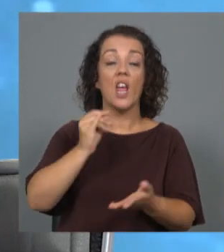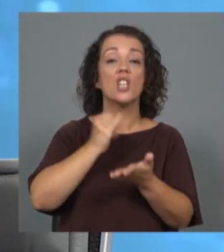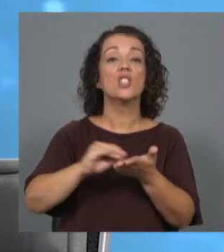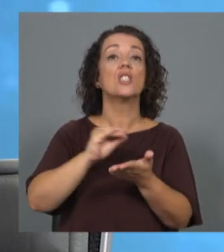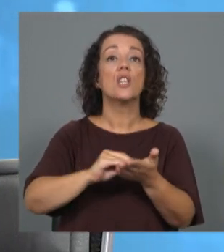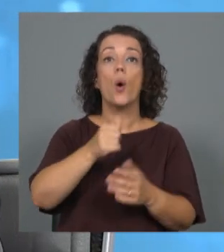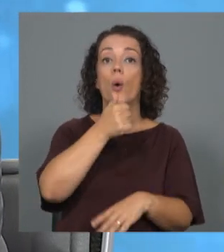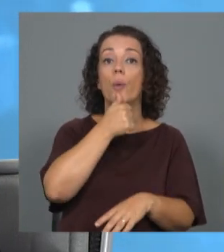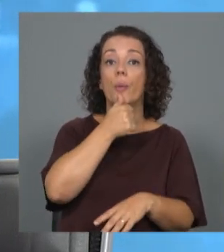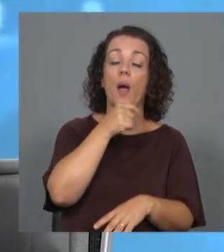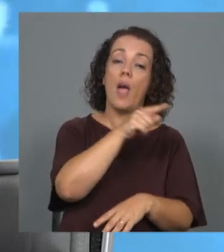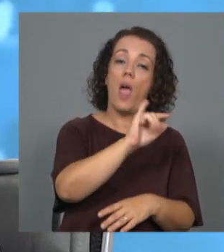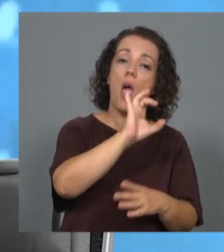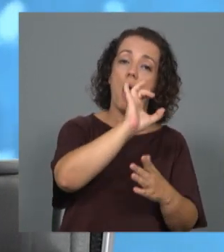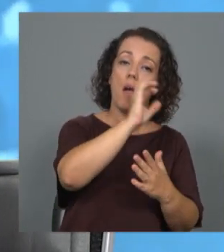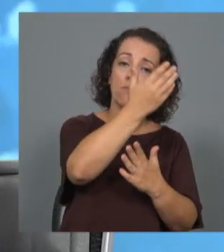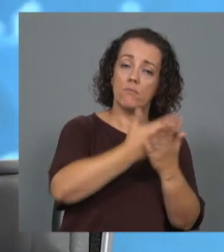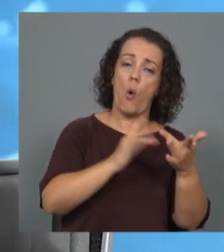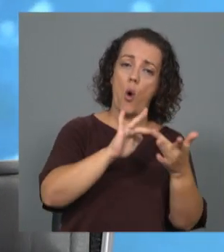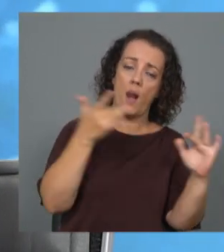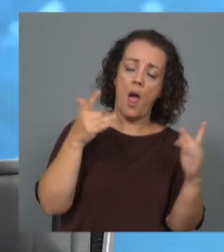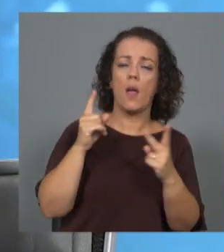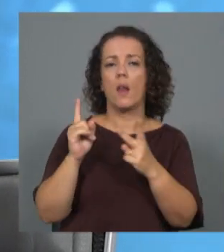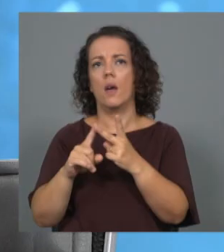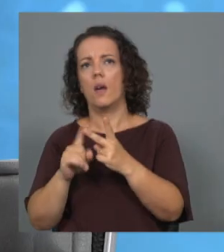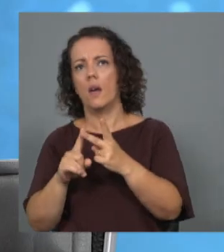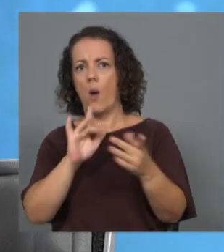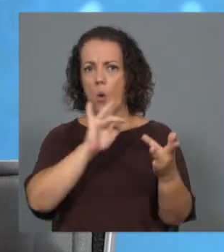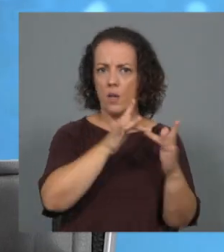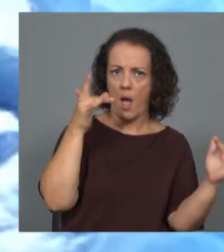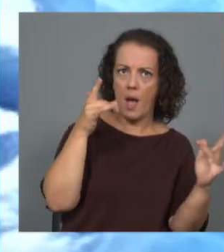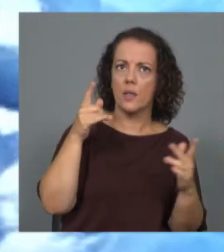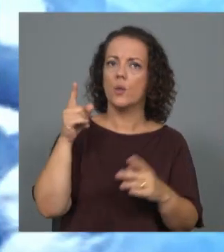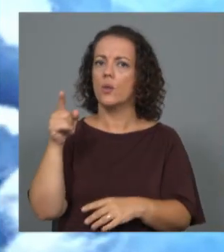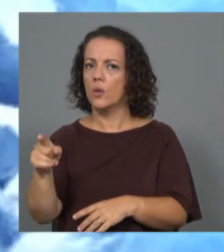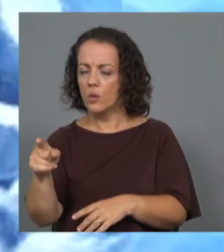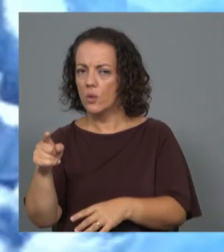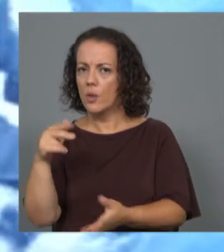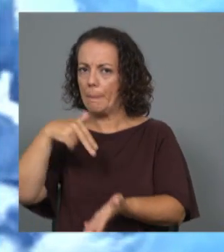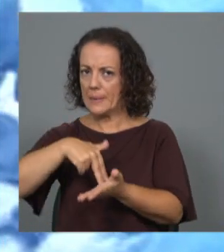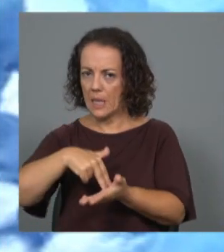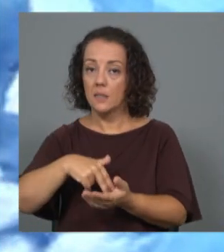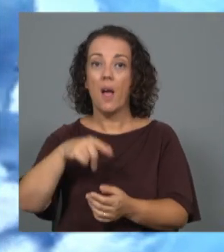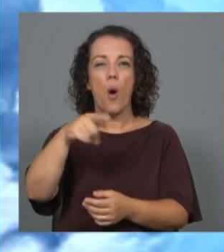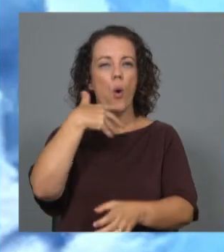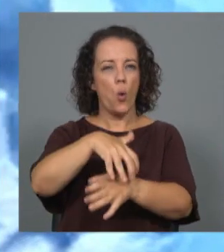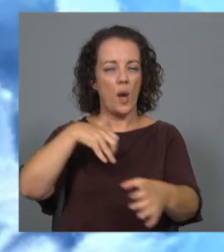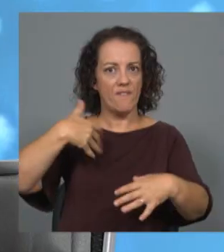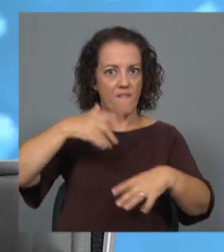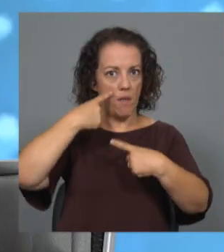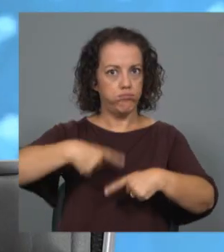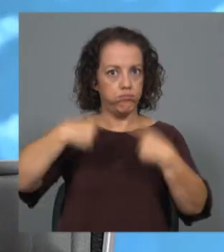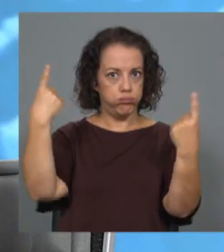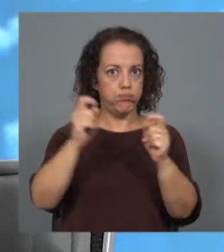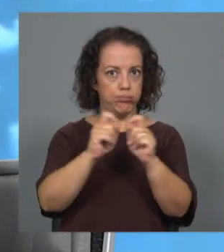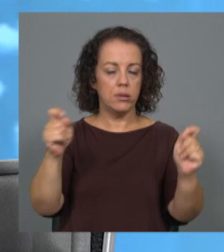Portanto, quando se faz a inscrição, há essa opção. Porque o congresso também será transmitido via stream. Exatamente. Portanto, há